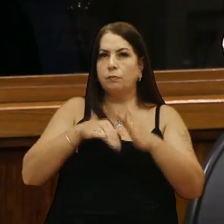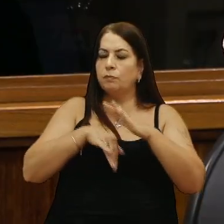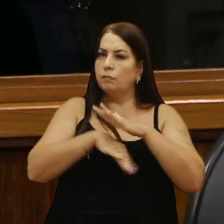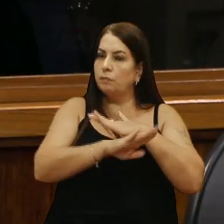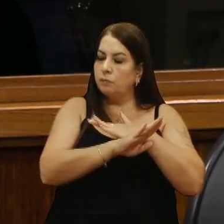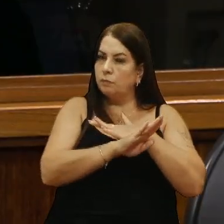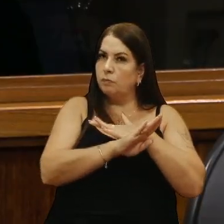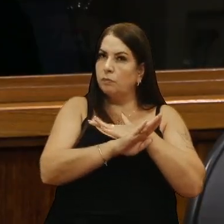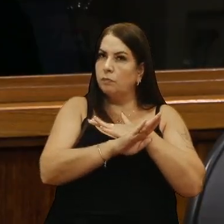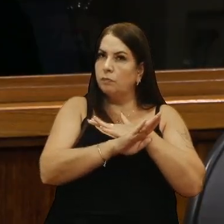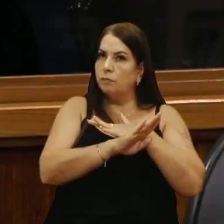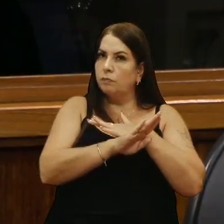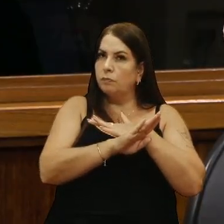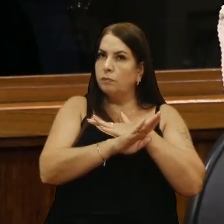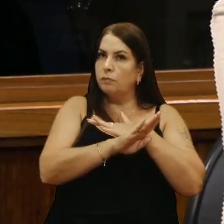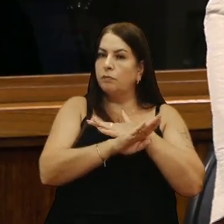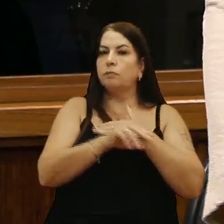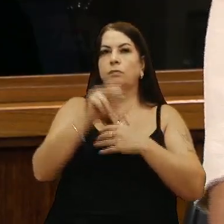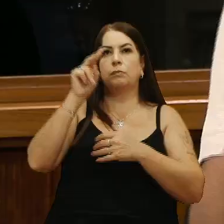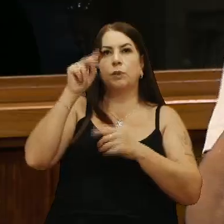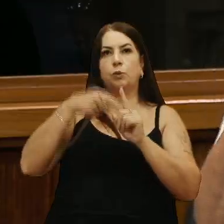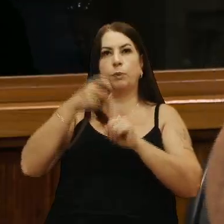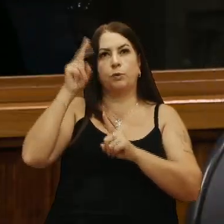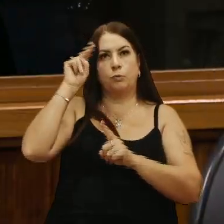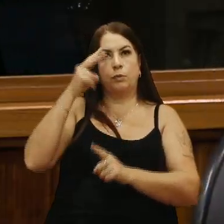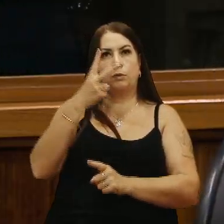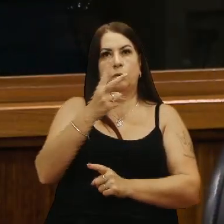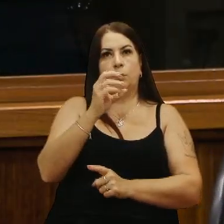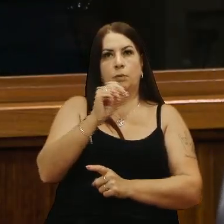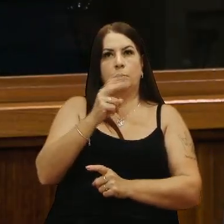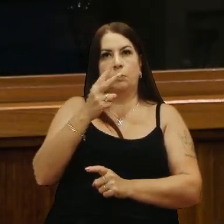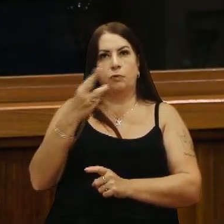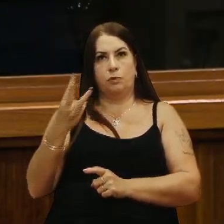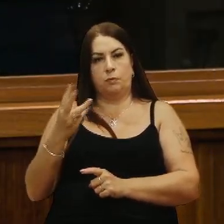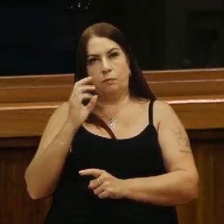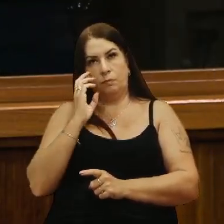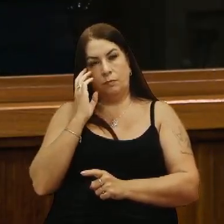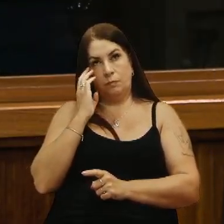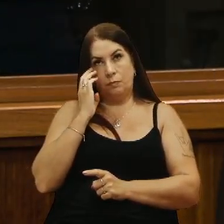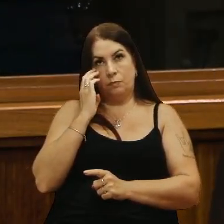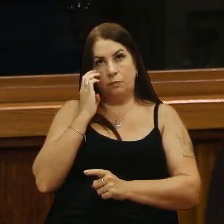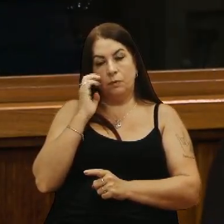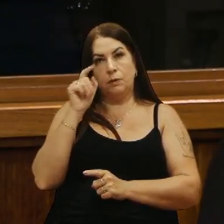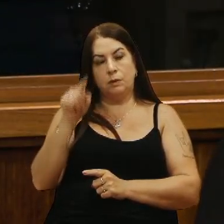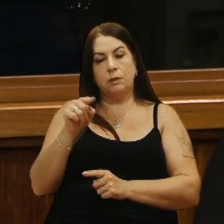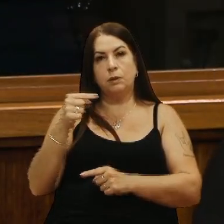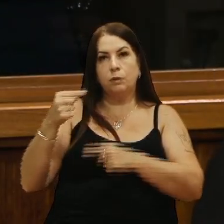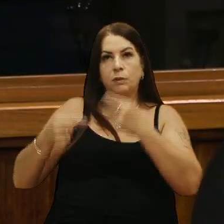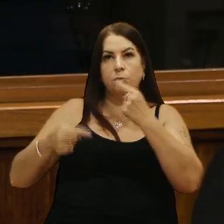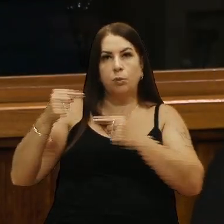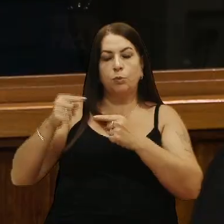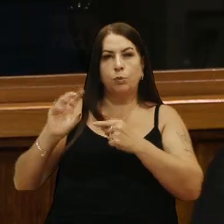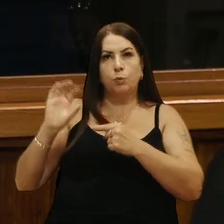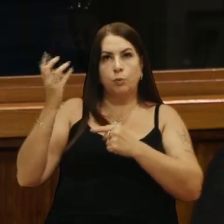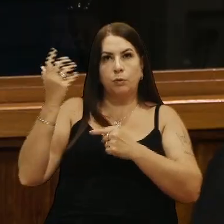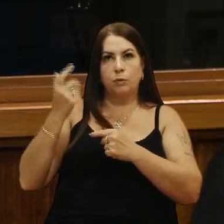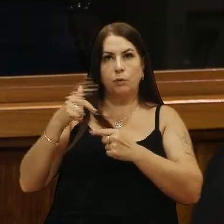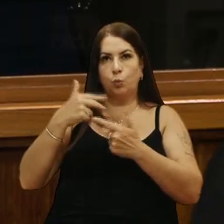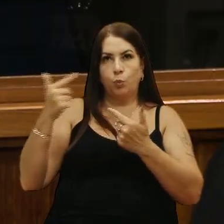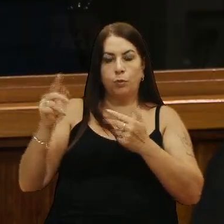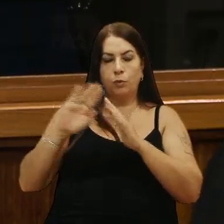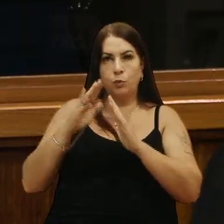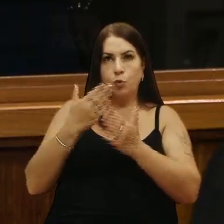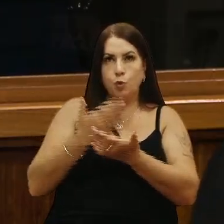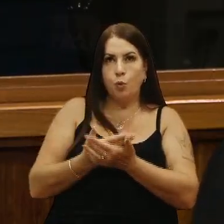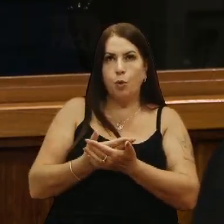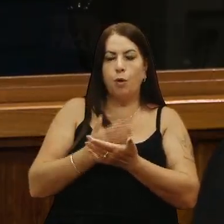arquivado, enfim, foi de abril de 2023. Fruto daquele debate que aconteceu em outras